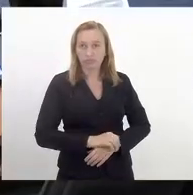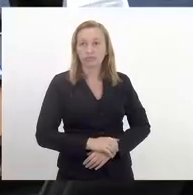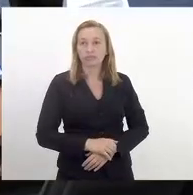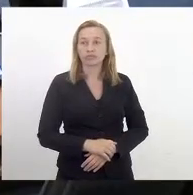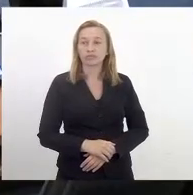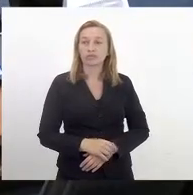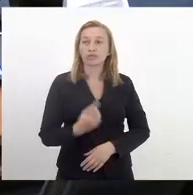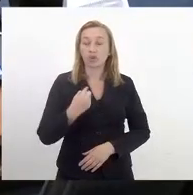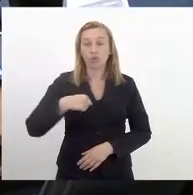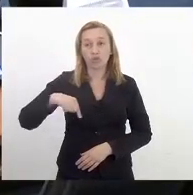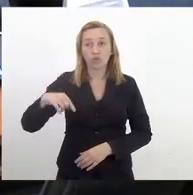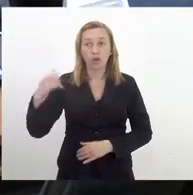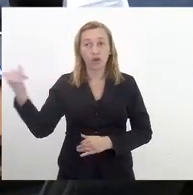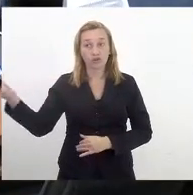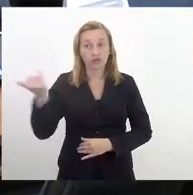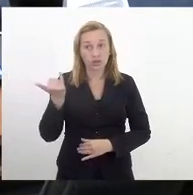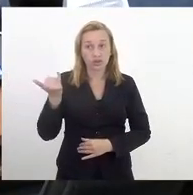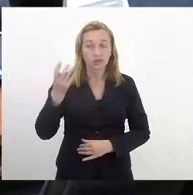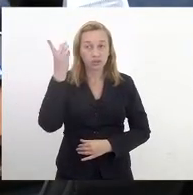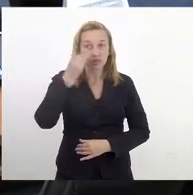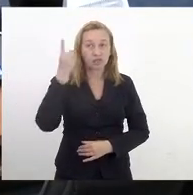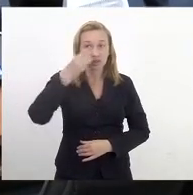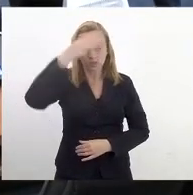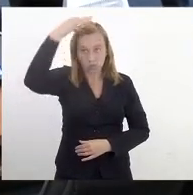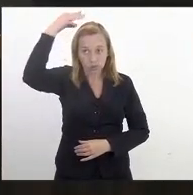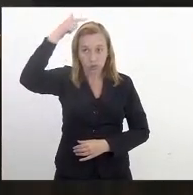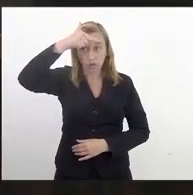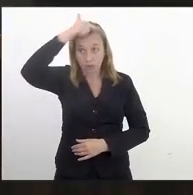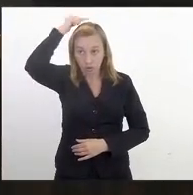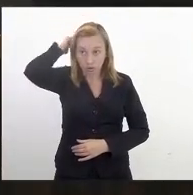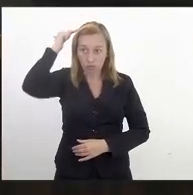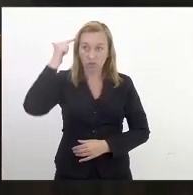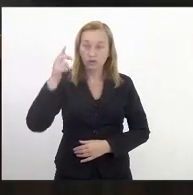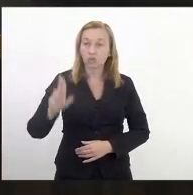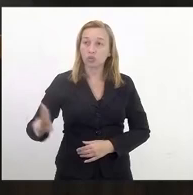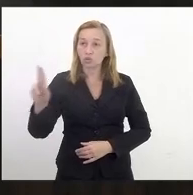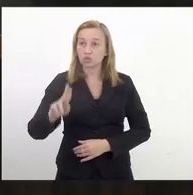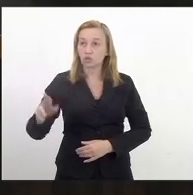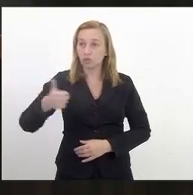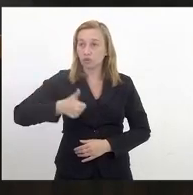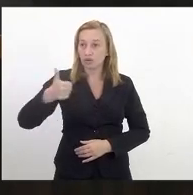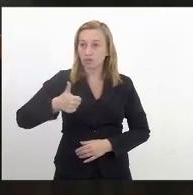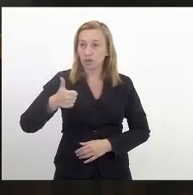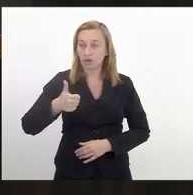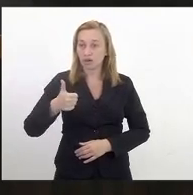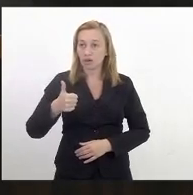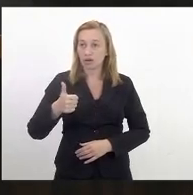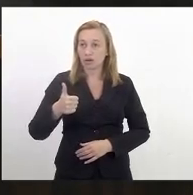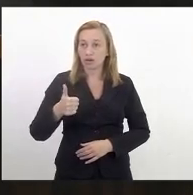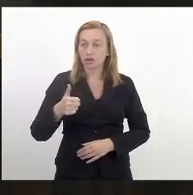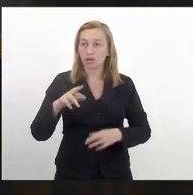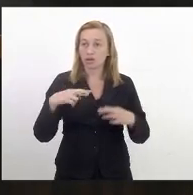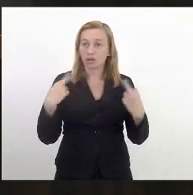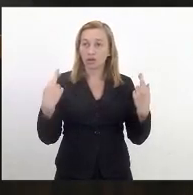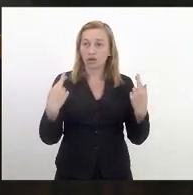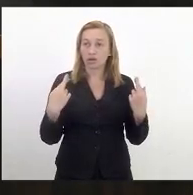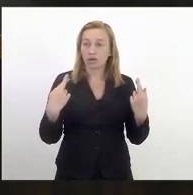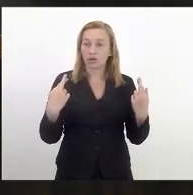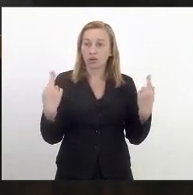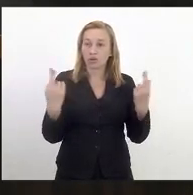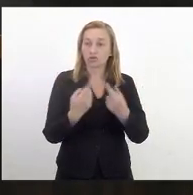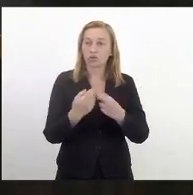e eu fui agora informado que os Paulo fez um usou o primeiro pediente para falar sobre o Editorial